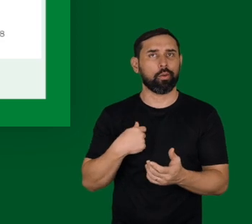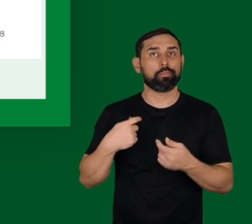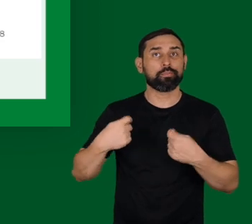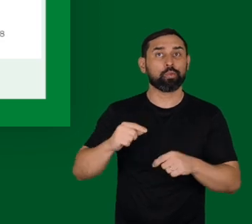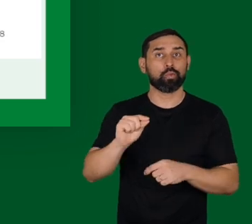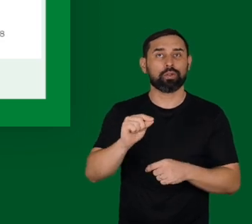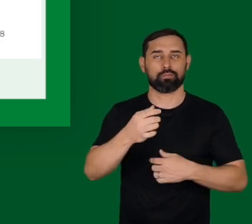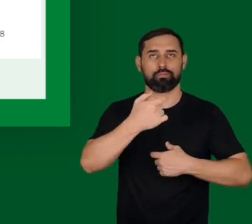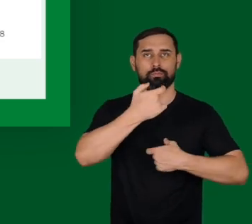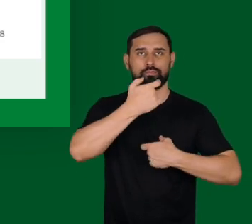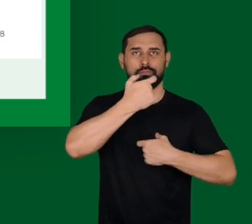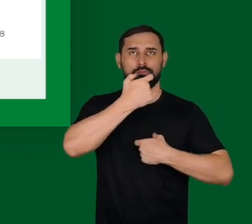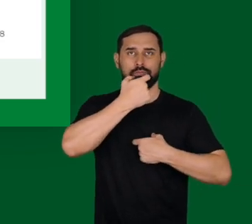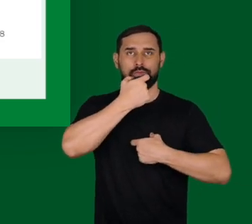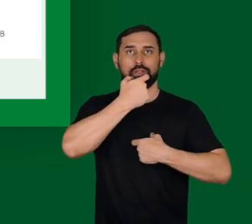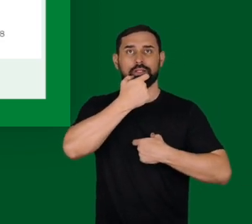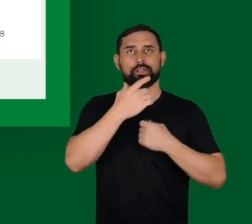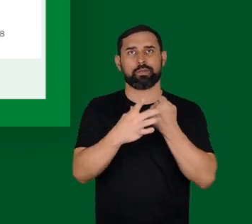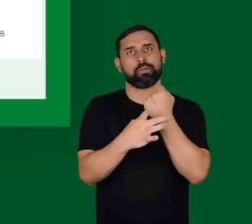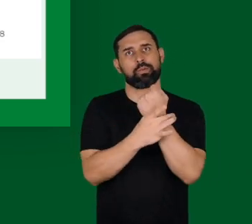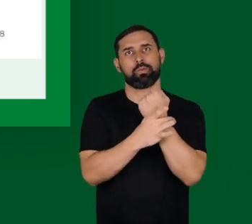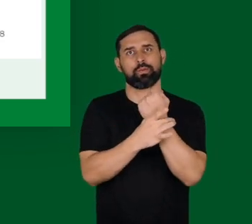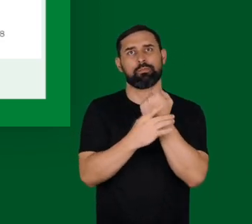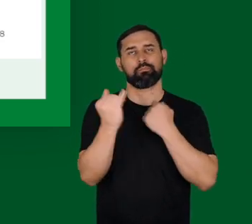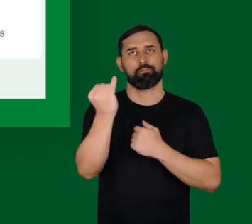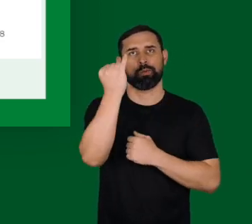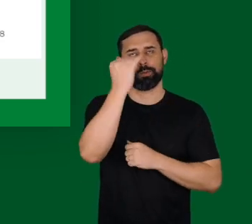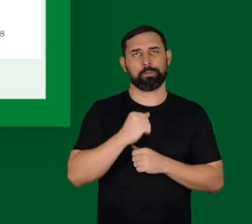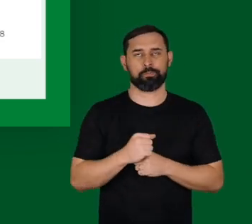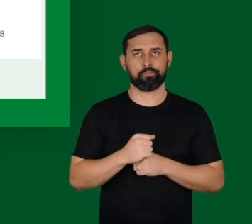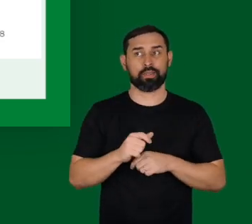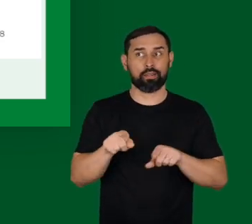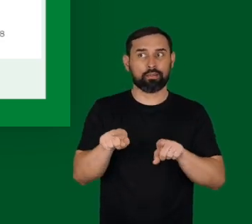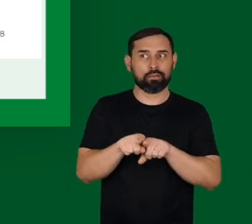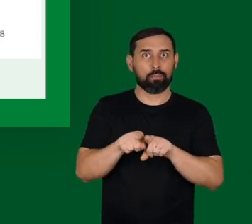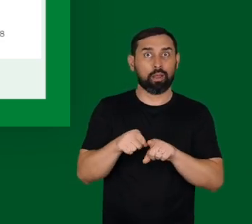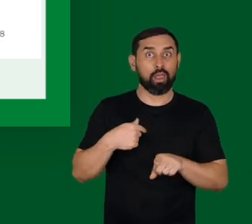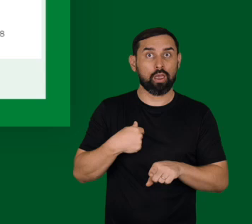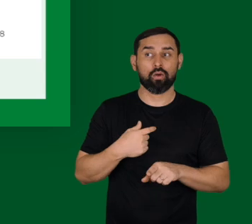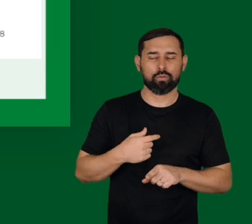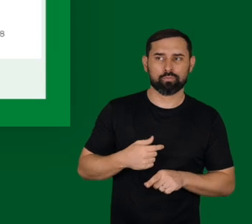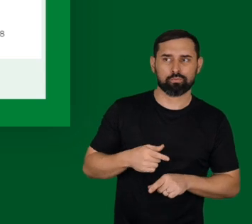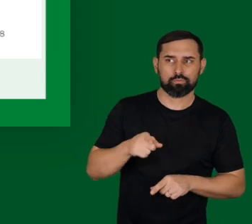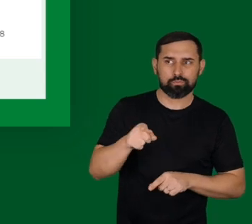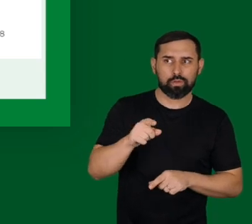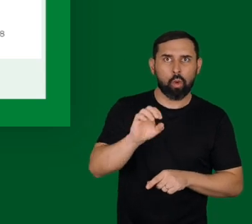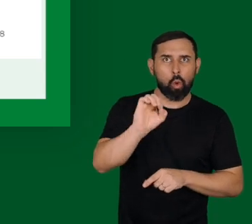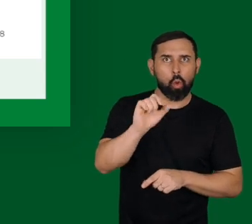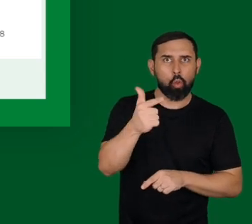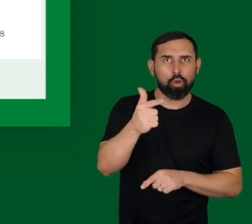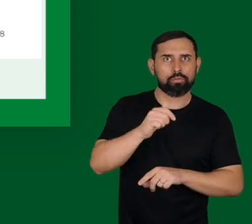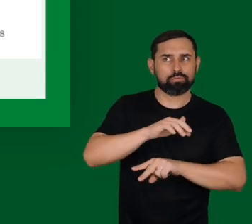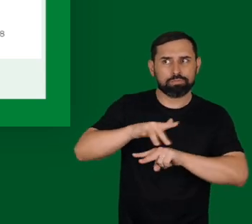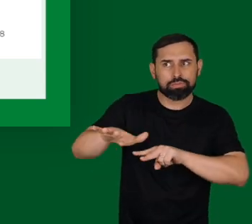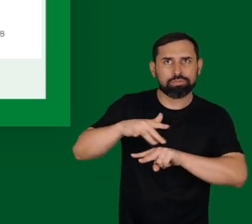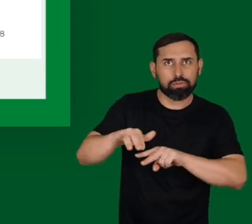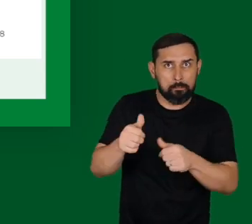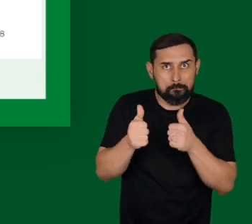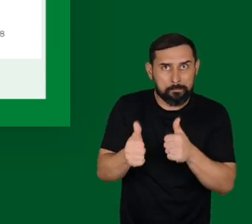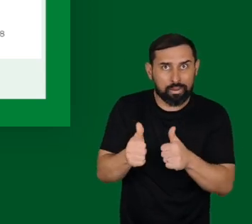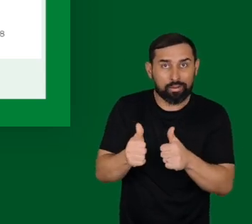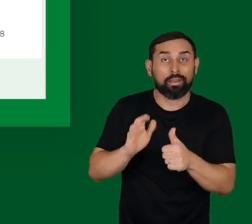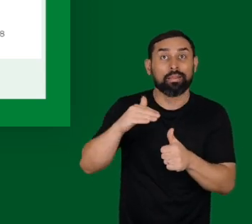de duração, a indicação é que a gente esteja com a via aérea segura, né, ter certeza de que esse bebê está